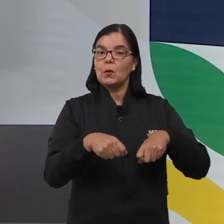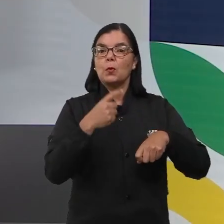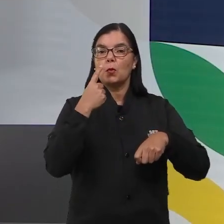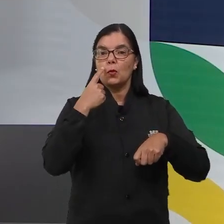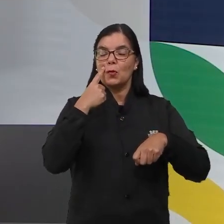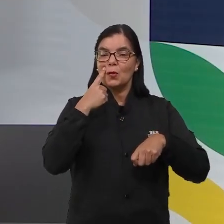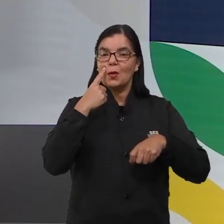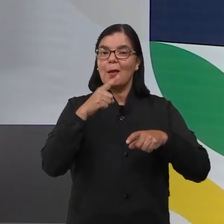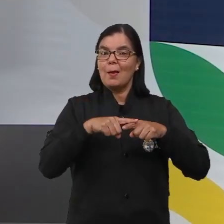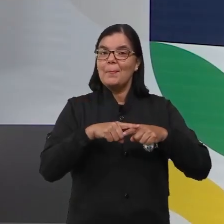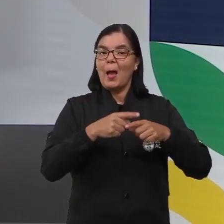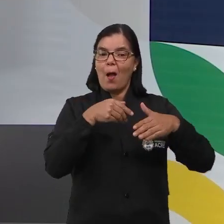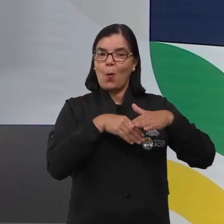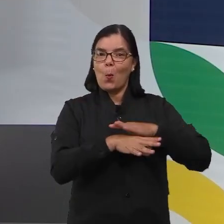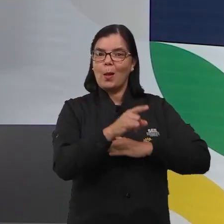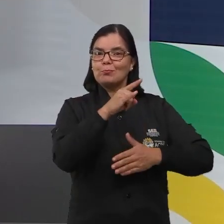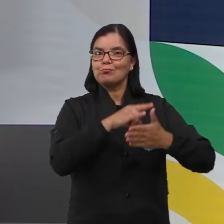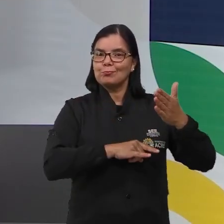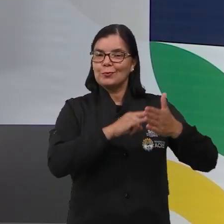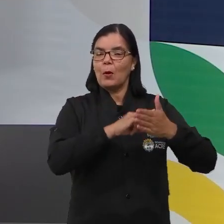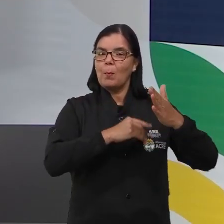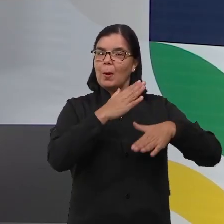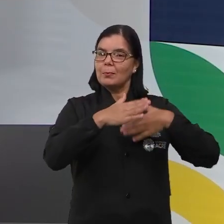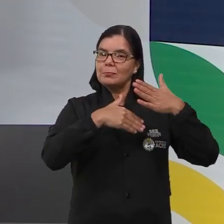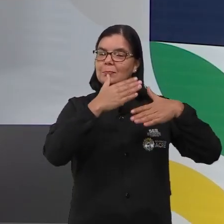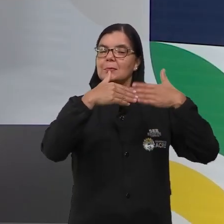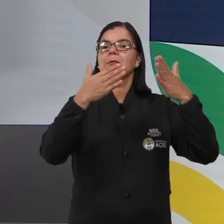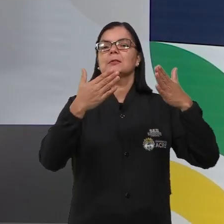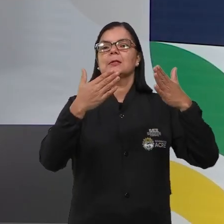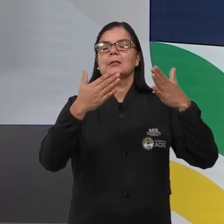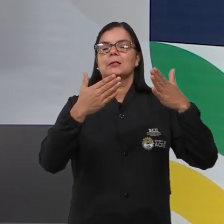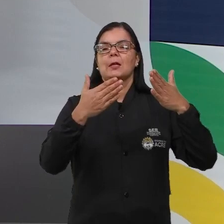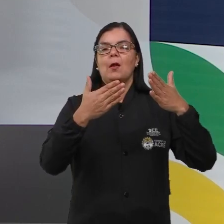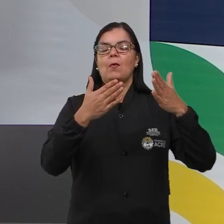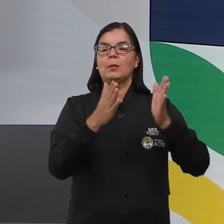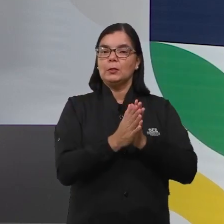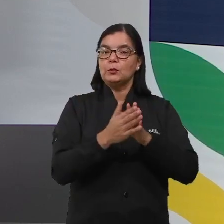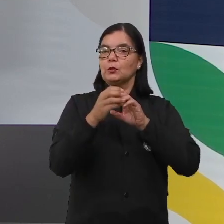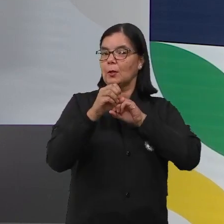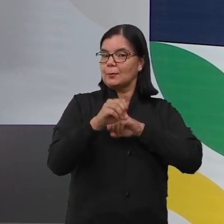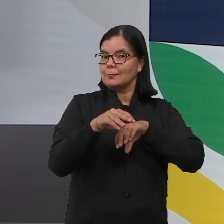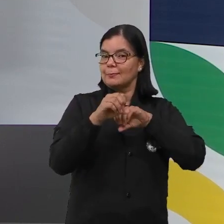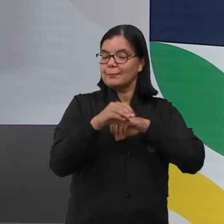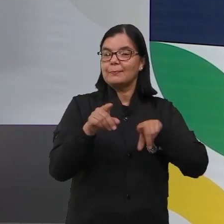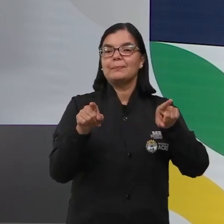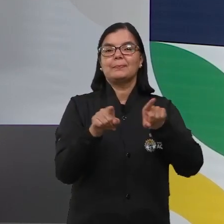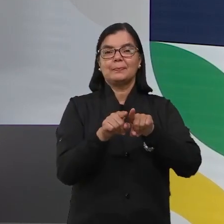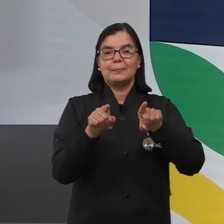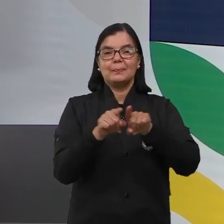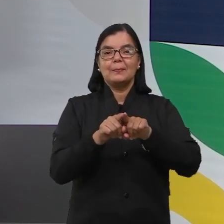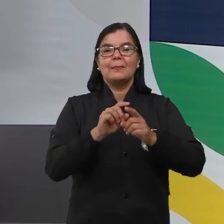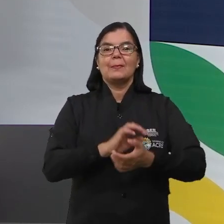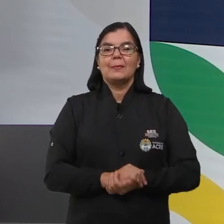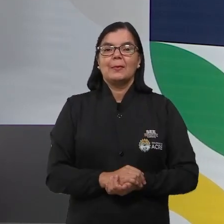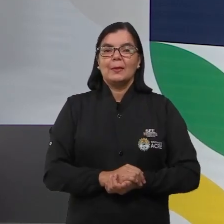realizar suas tarefas e ir crescendo educacionalmente, né, podemos dizer